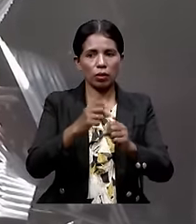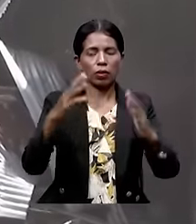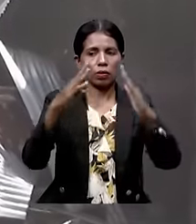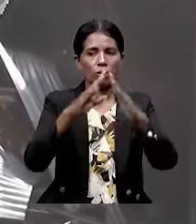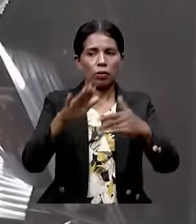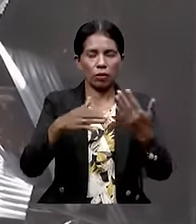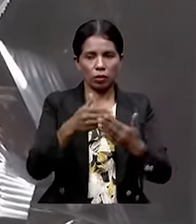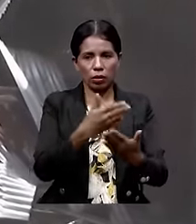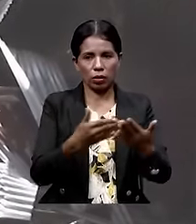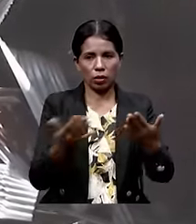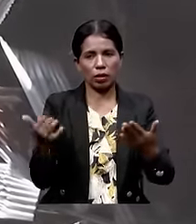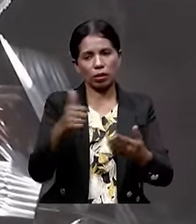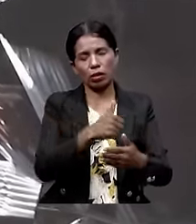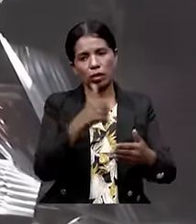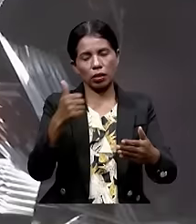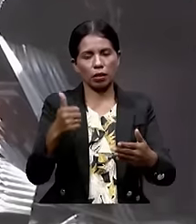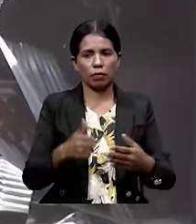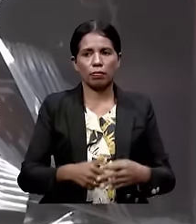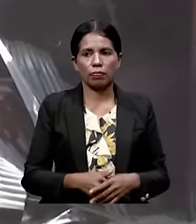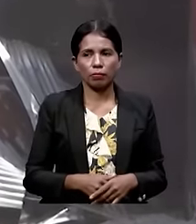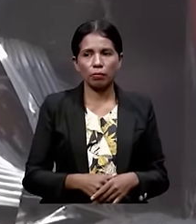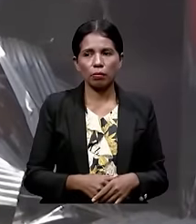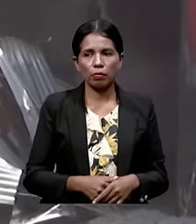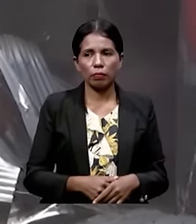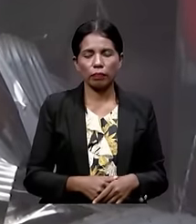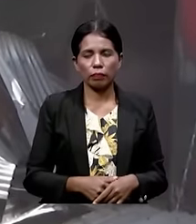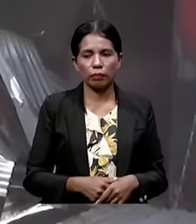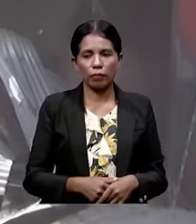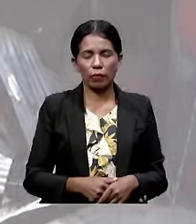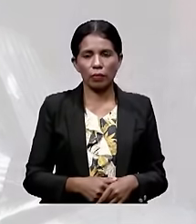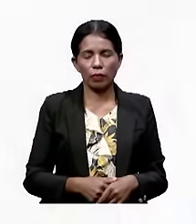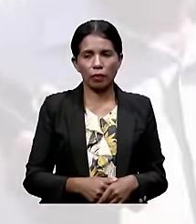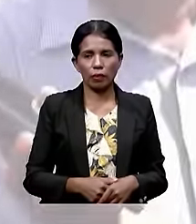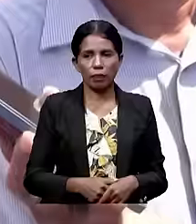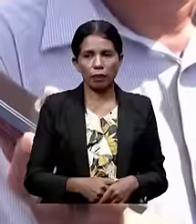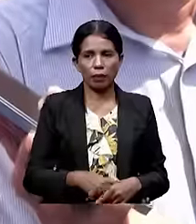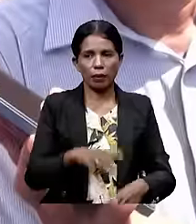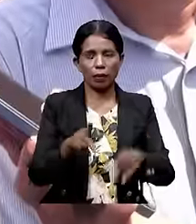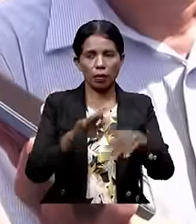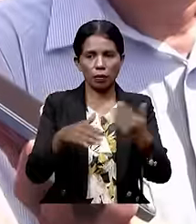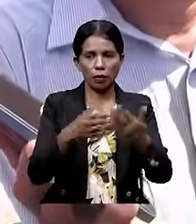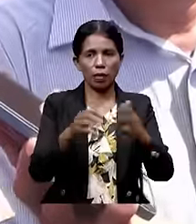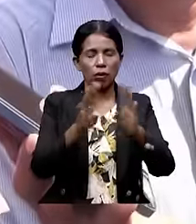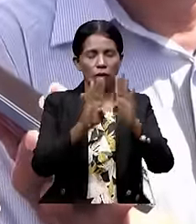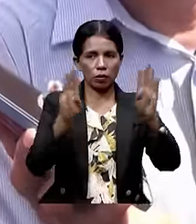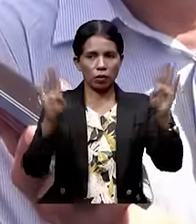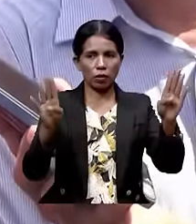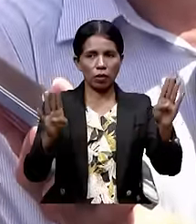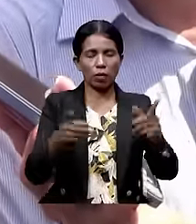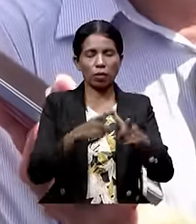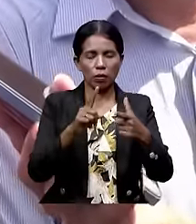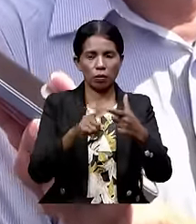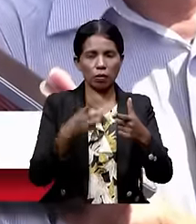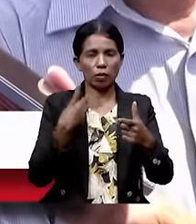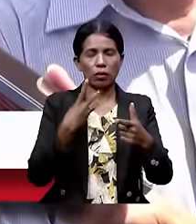nossa sans Sira, selo que a alaran. O estatal será orienta vendedores Sira, a tu loca requerir para depois de